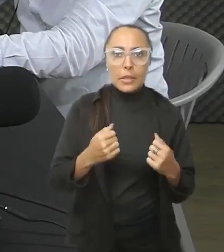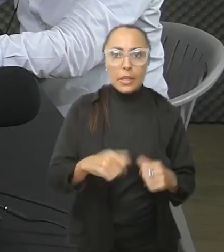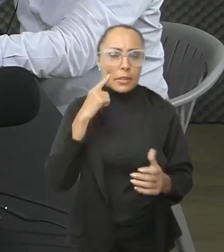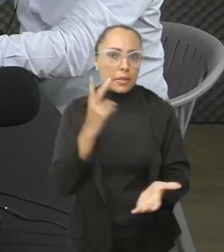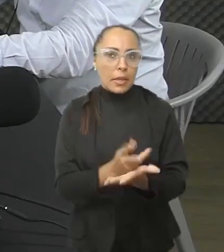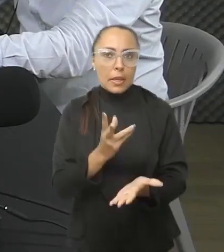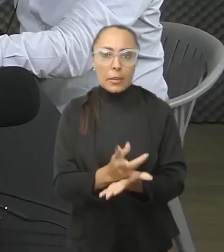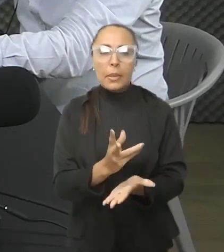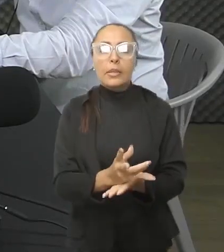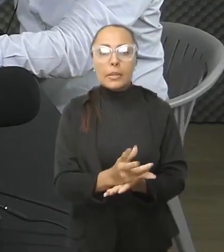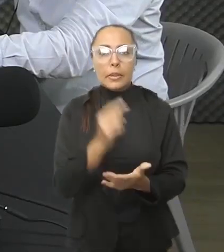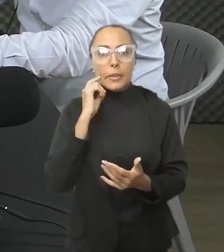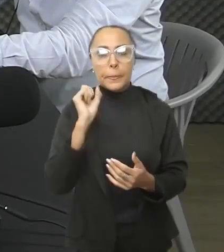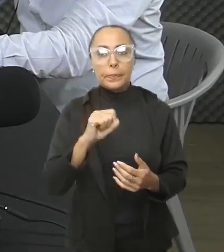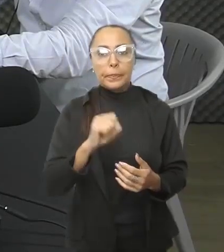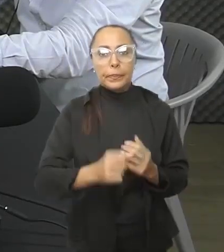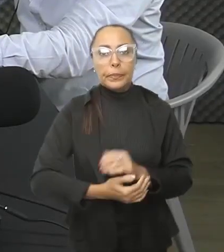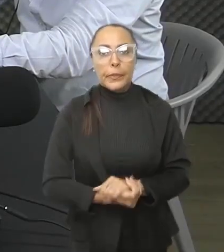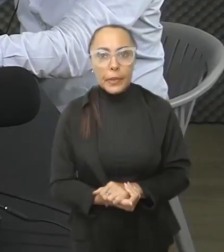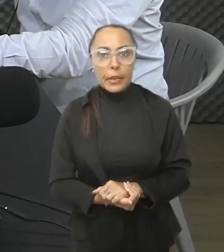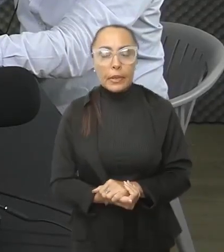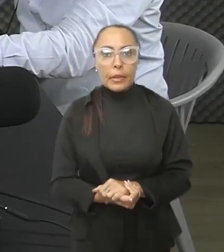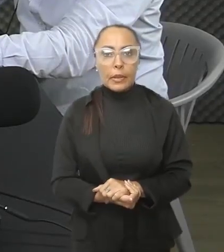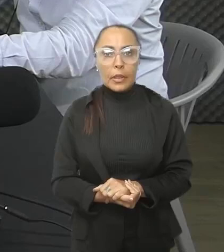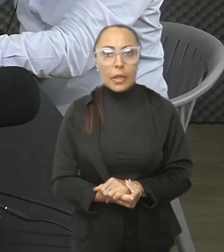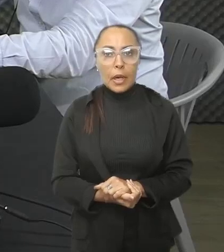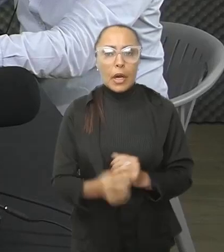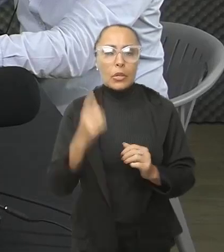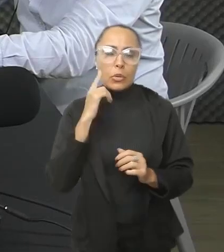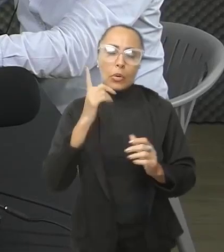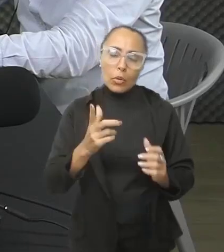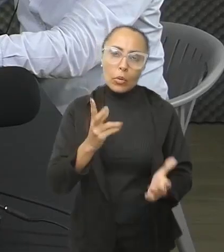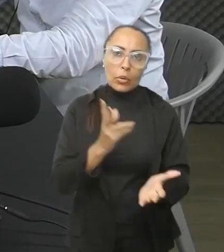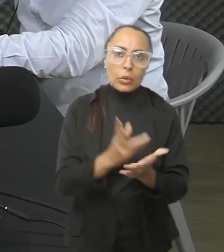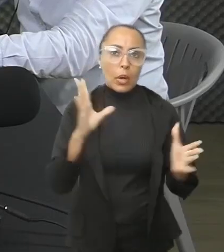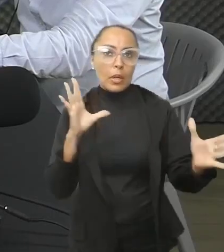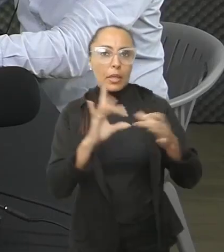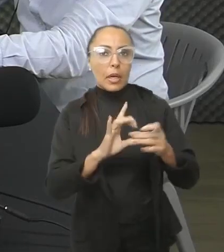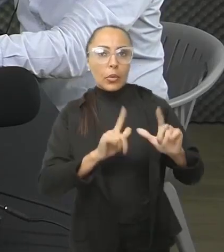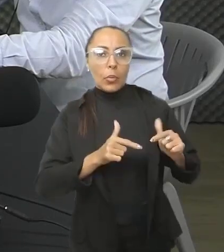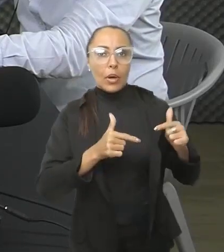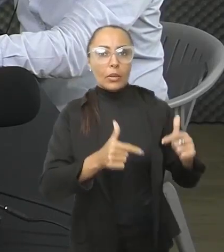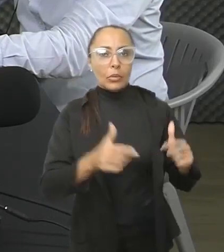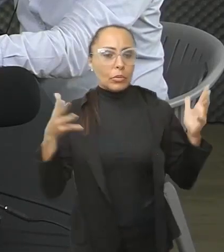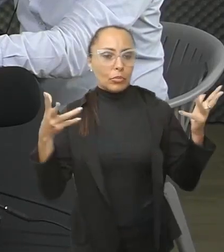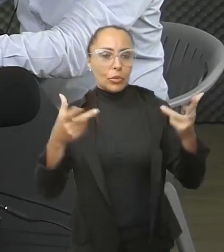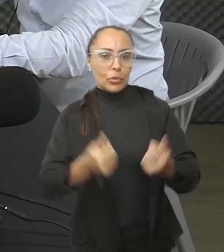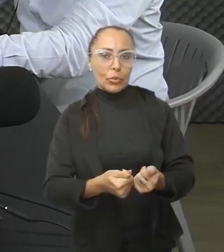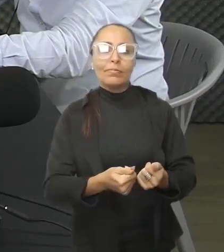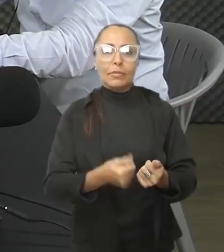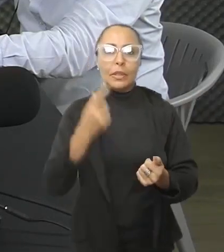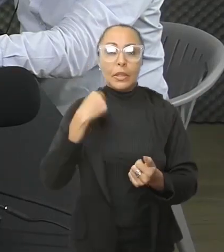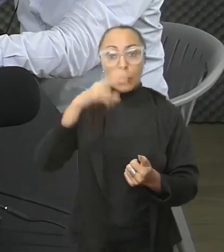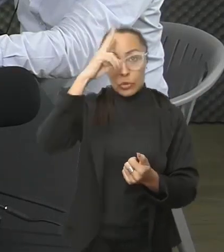sempre, né, sendo a sua manutenção, ela é ligada a uma luta de todos nós. Né? Tem uma